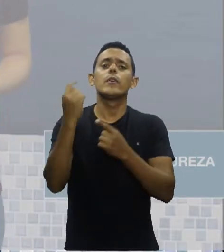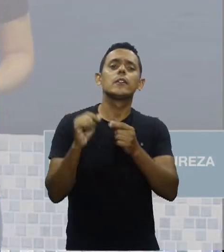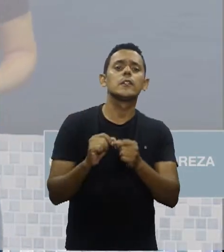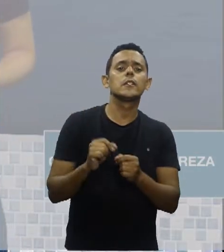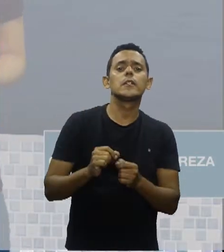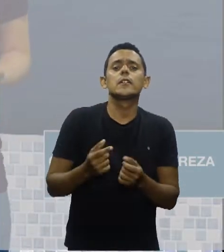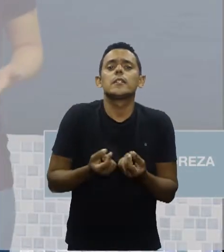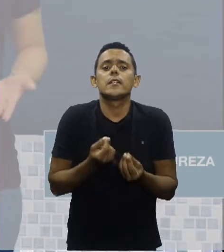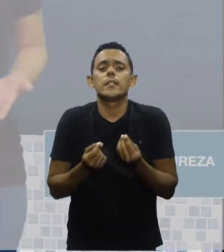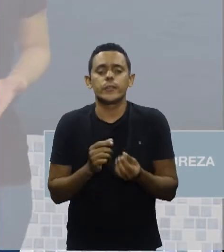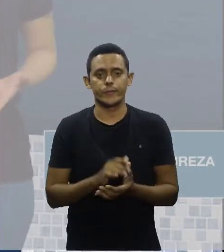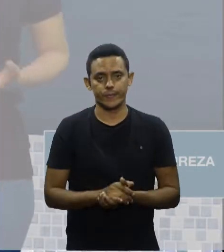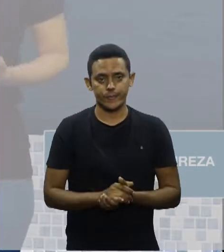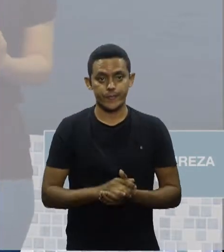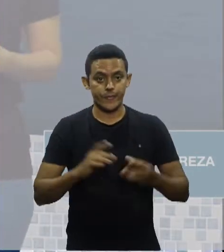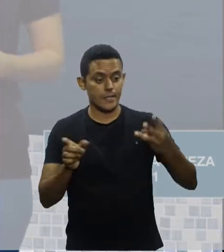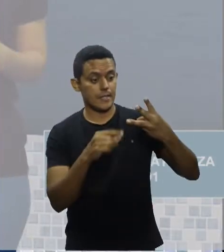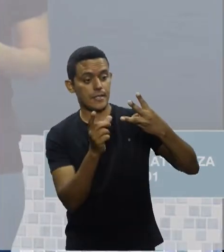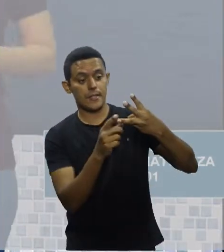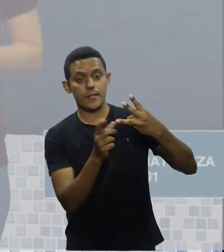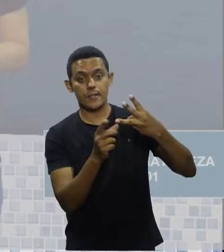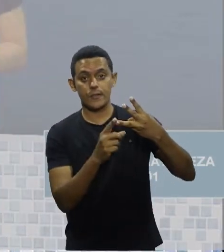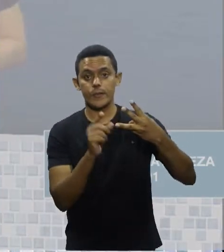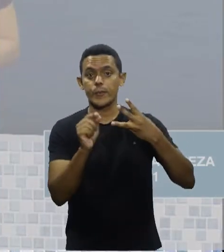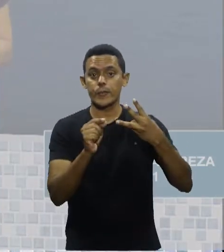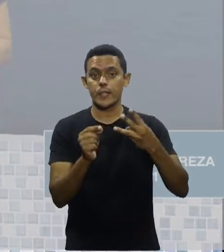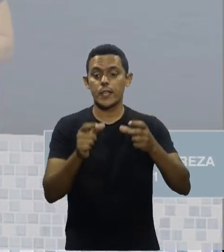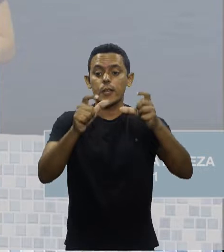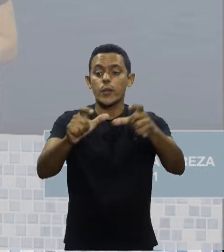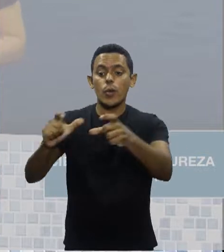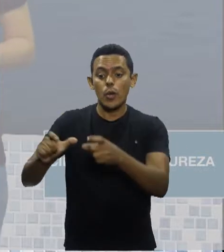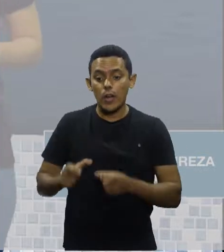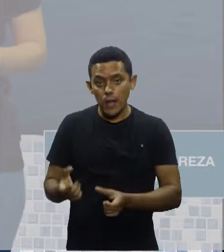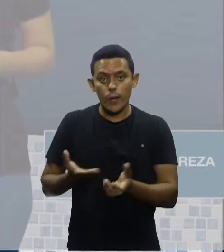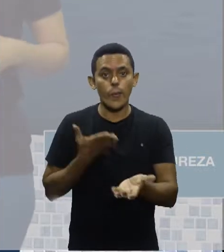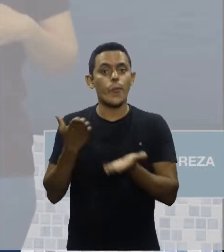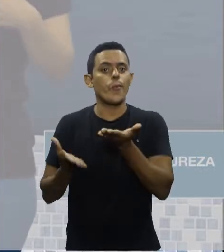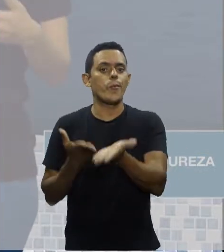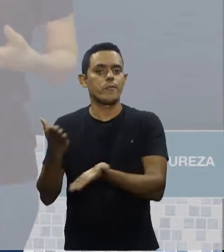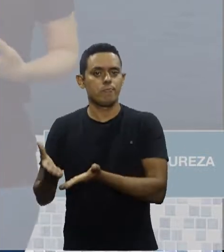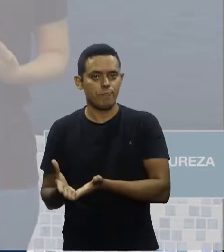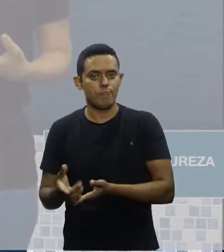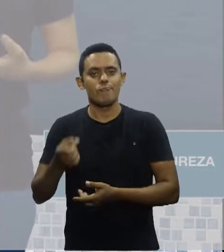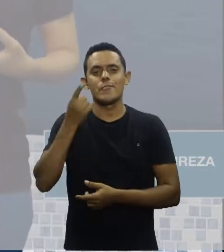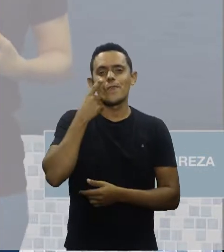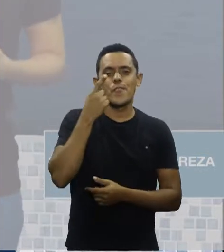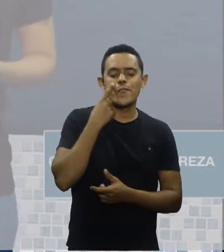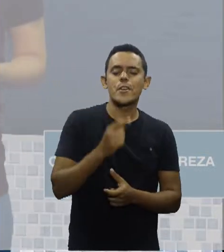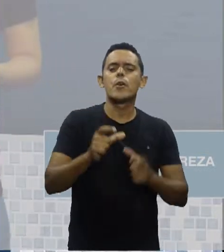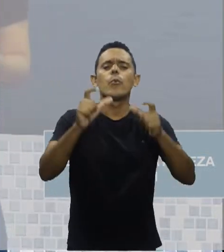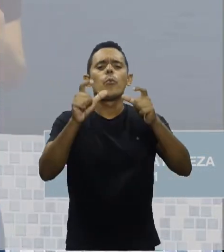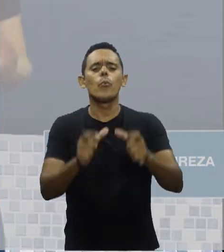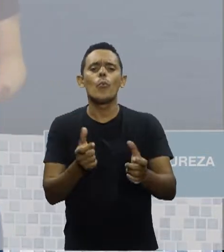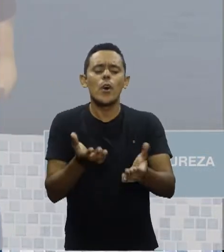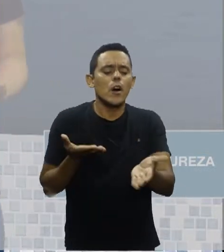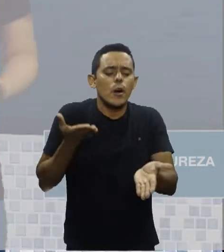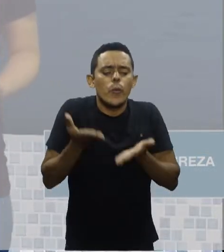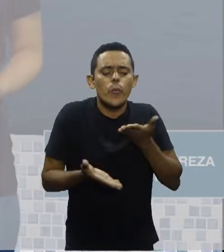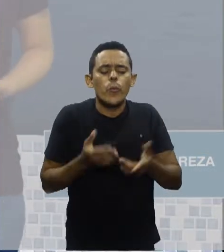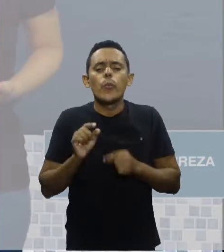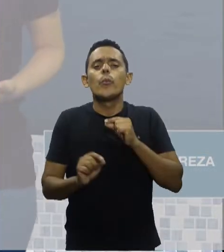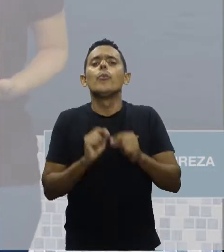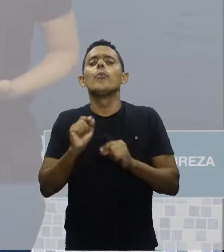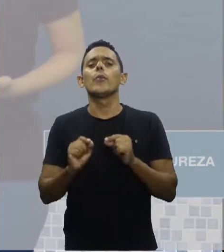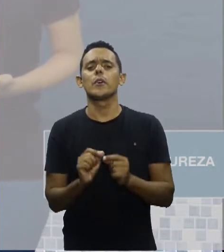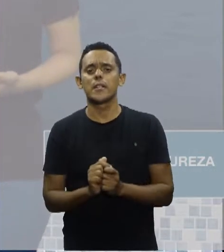tema 3 das aulas de Ciências, que são as unidades de conservação. Vocês vão ver sobre o que é uma unidade de conservação, os tipos de